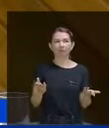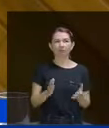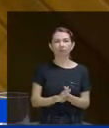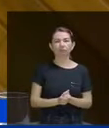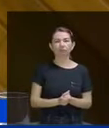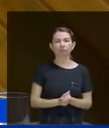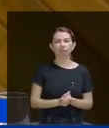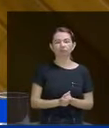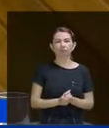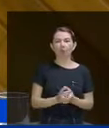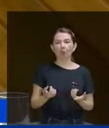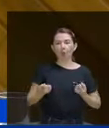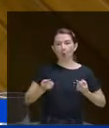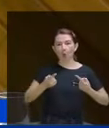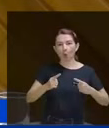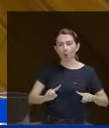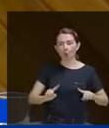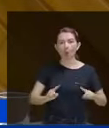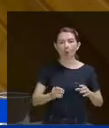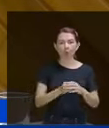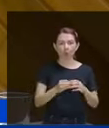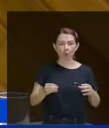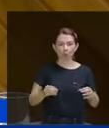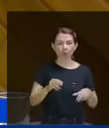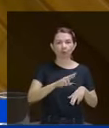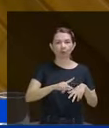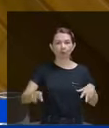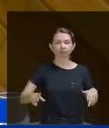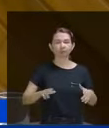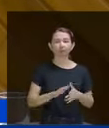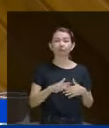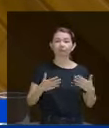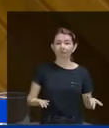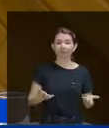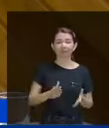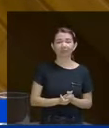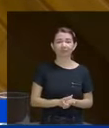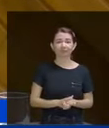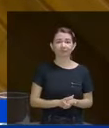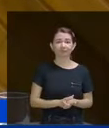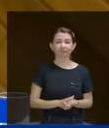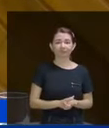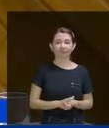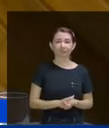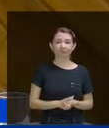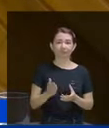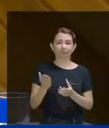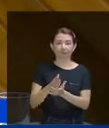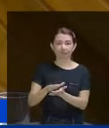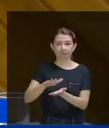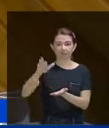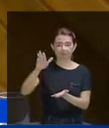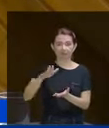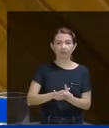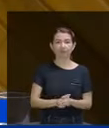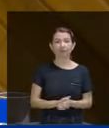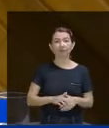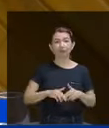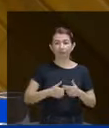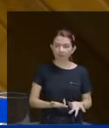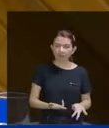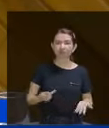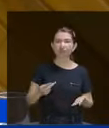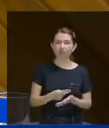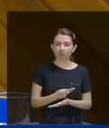regra prevista no parágrafo 3º do artigo 10 da Lei das Eleições impede que, no caso dos autos, chegue-se à conclusão de que, de